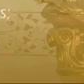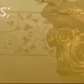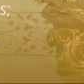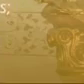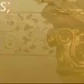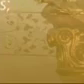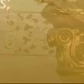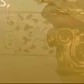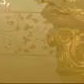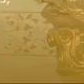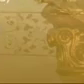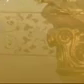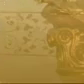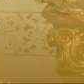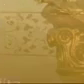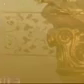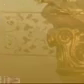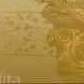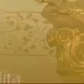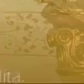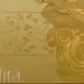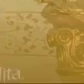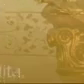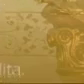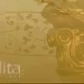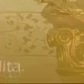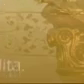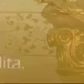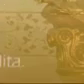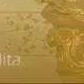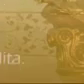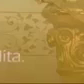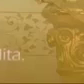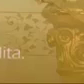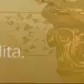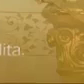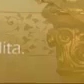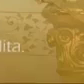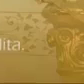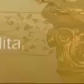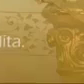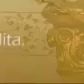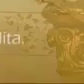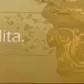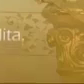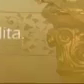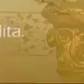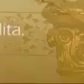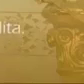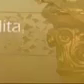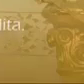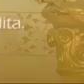as nossas súplicas em nossas necessidades, mas livrai-nos